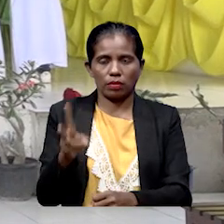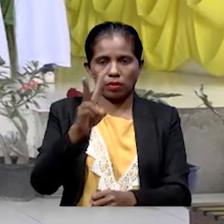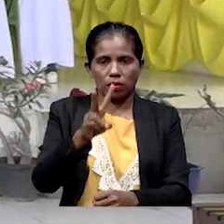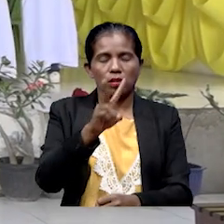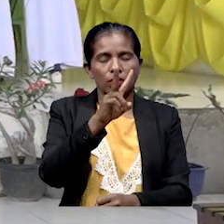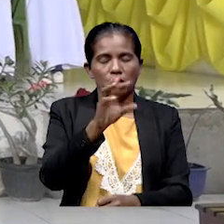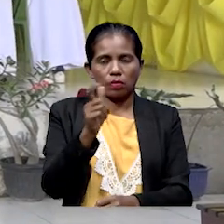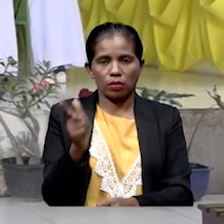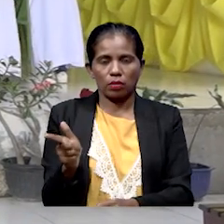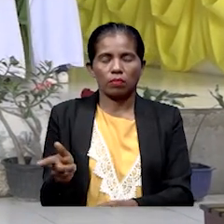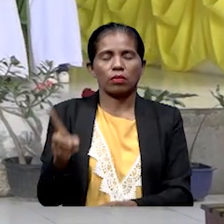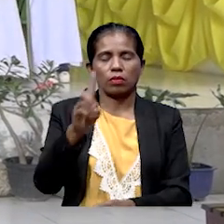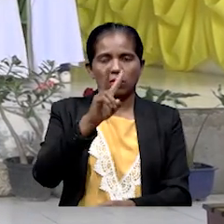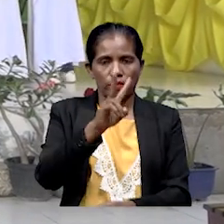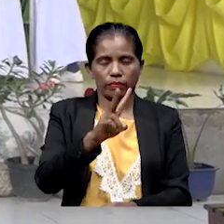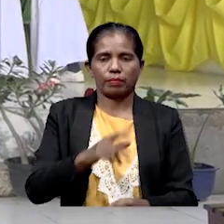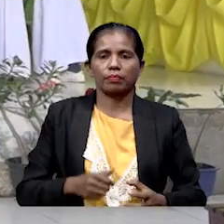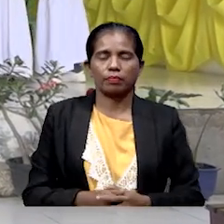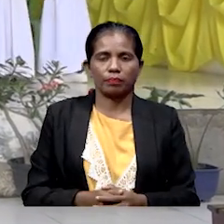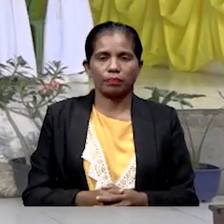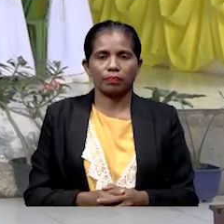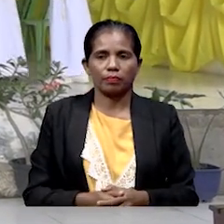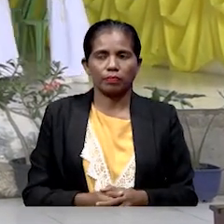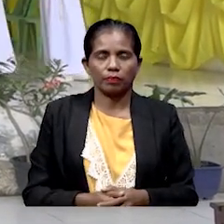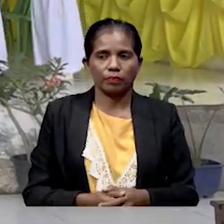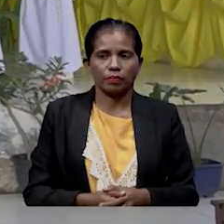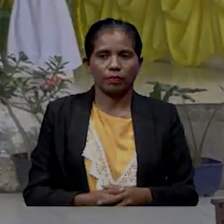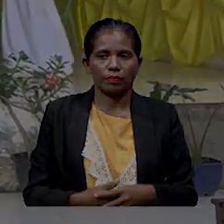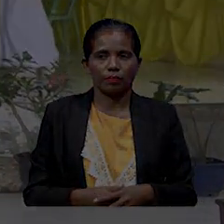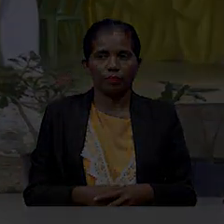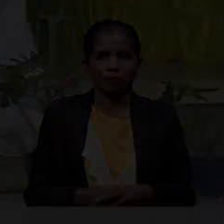Riung Rua Ruanulu Resing Rua. Fátima Pereira, Jacinto Fuca, GMN.